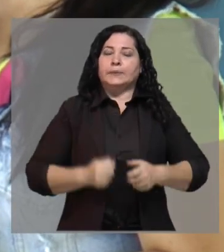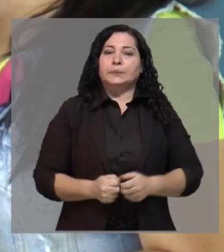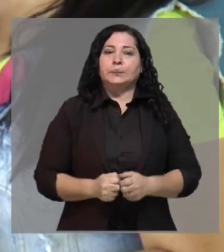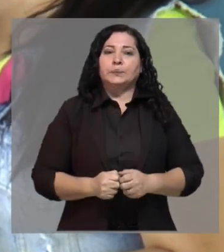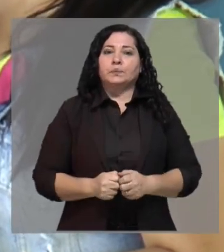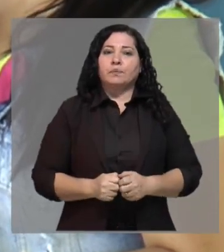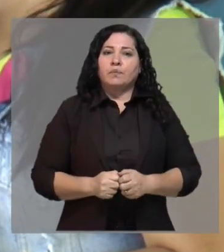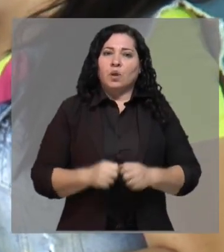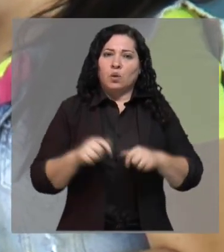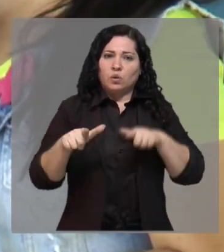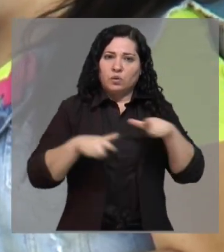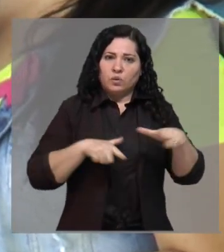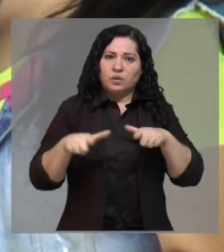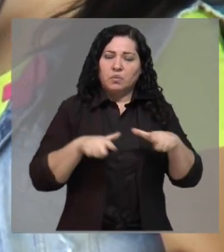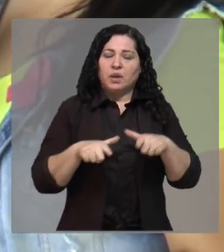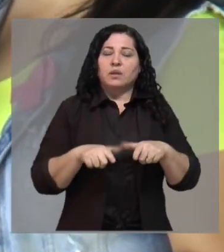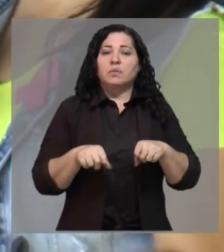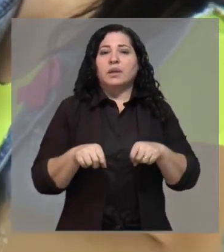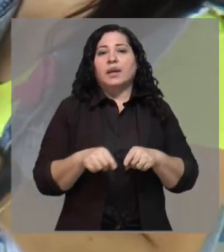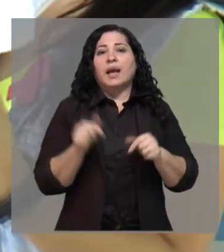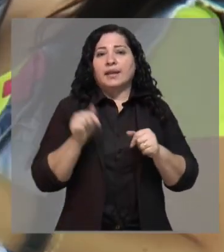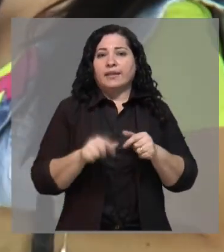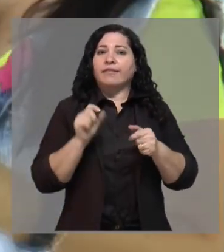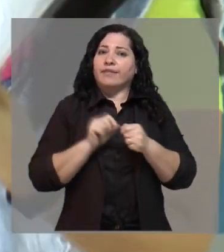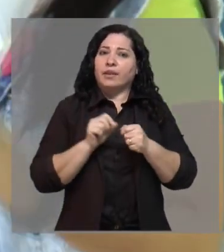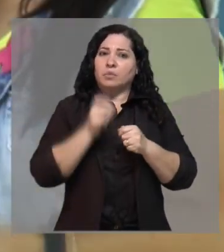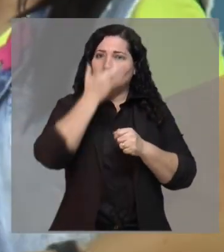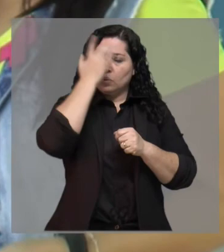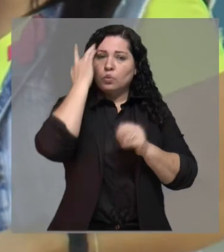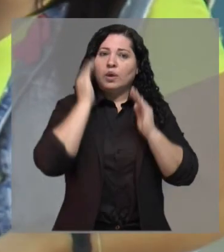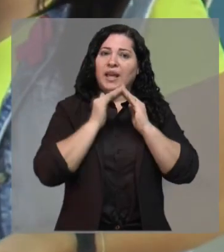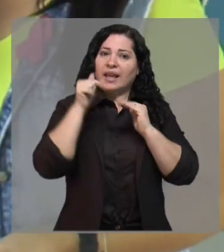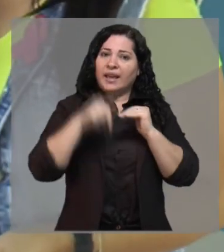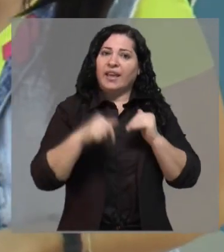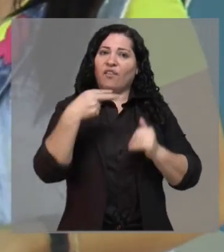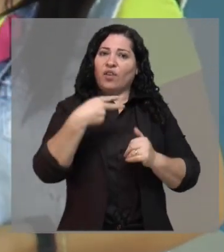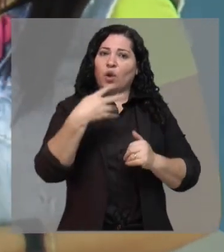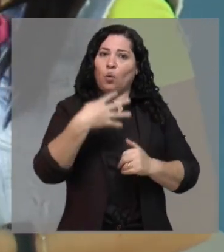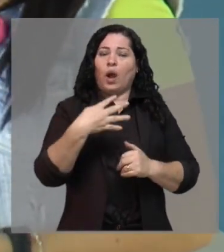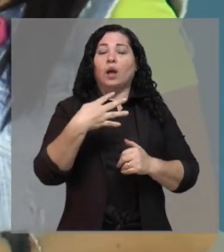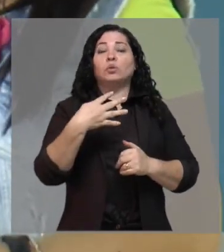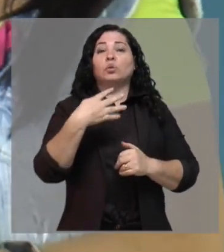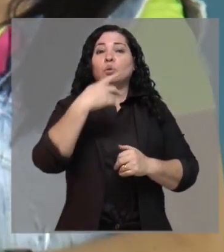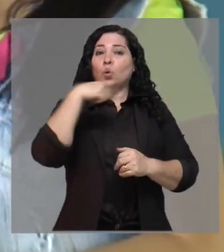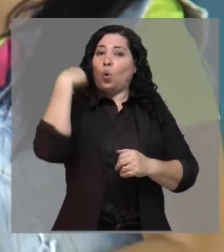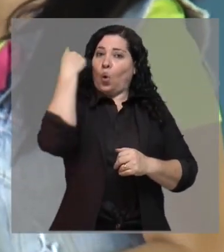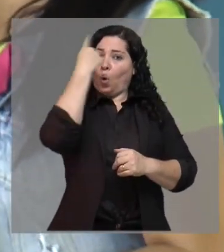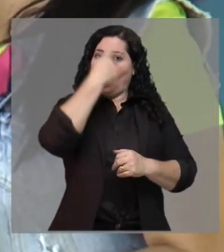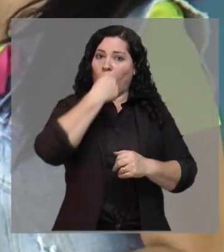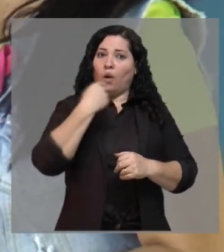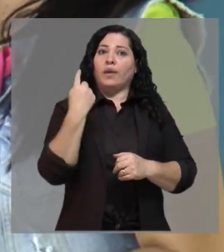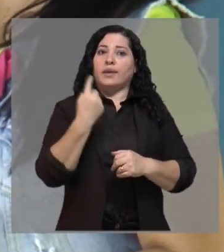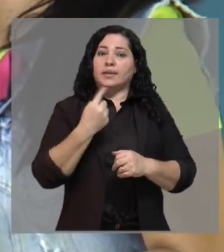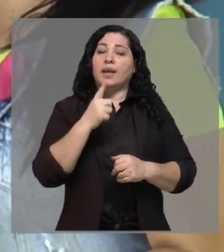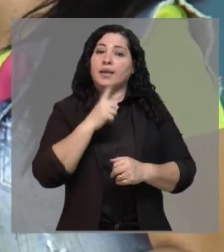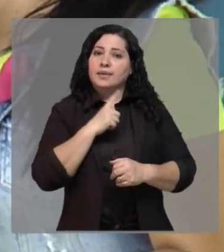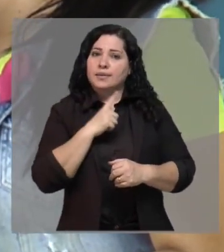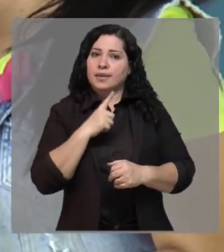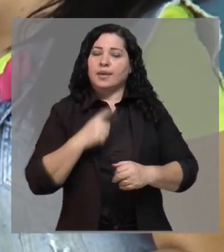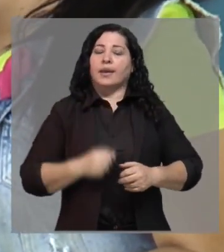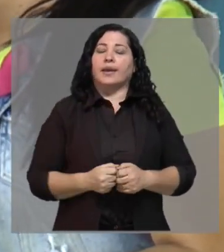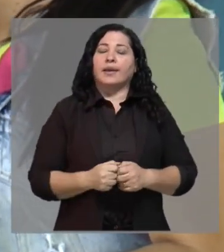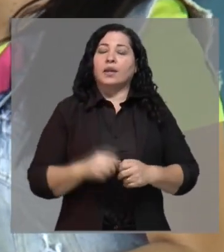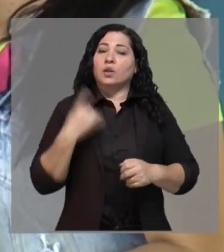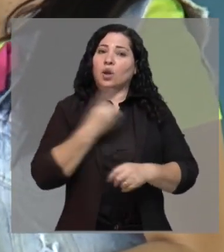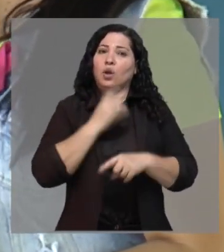tem para executar. Aqui o serviço é um sistema de moradia, né? É um serviço 24 horas. Certo. E nós